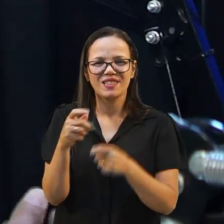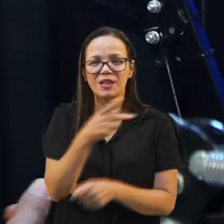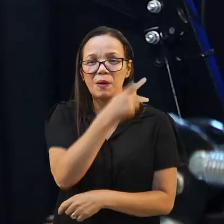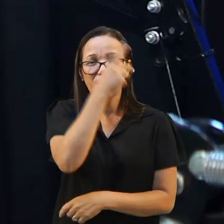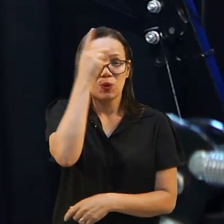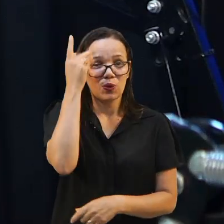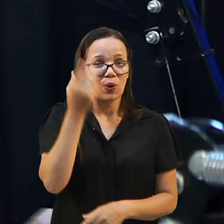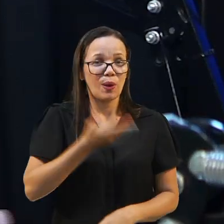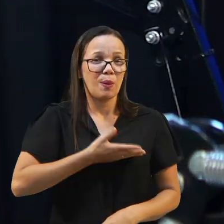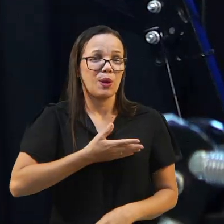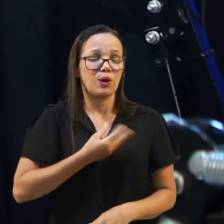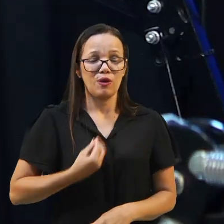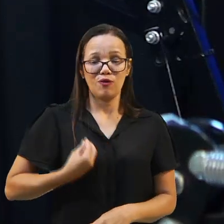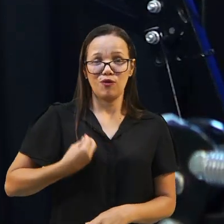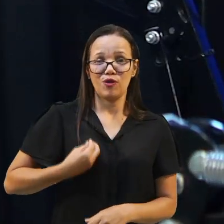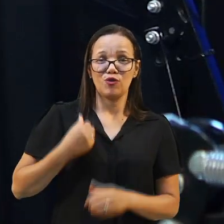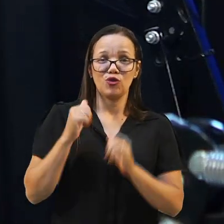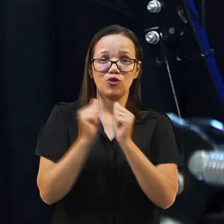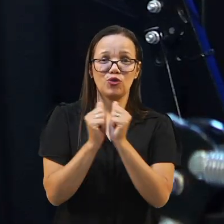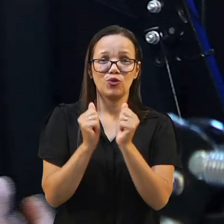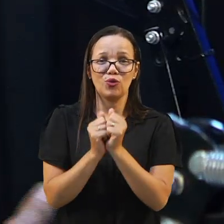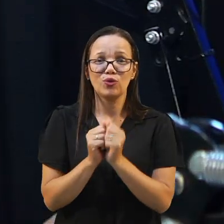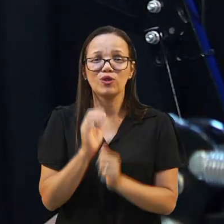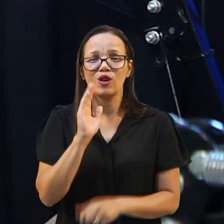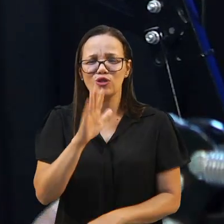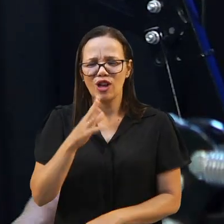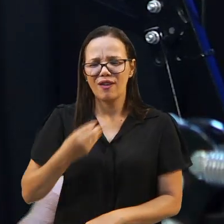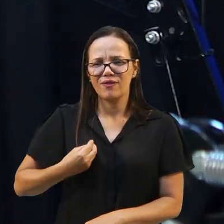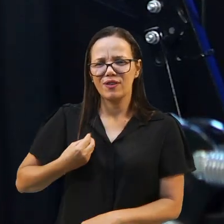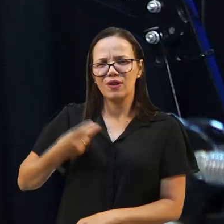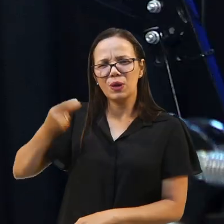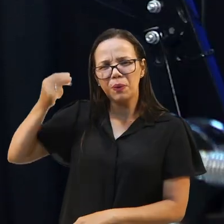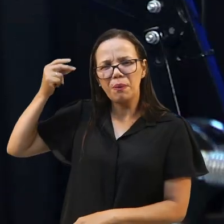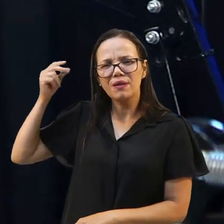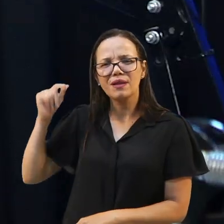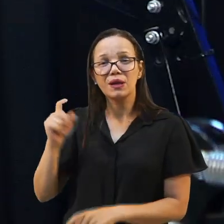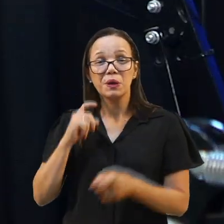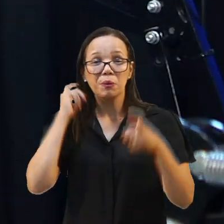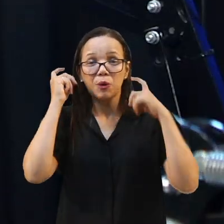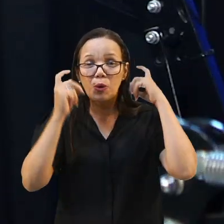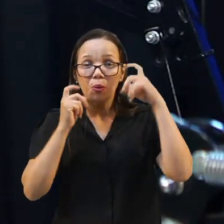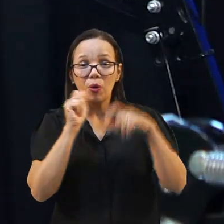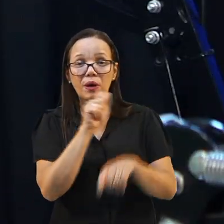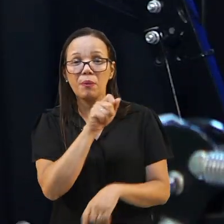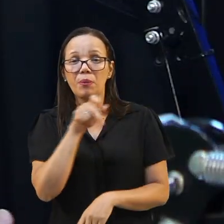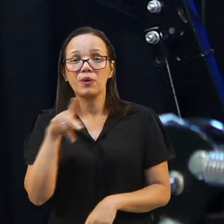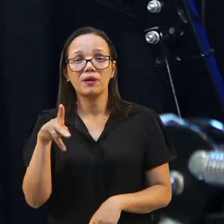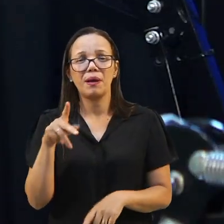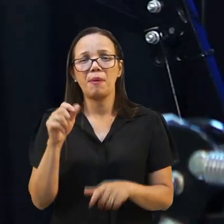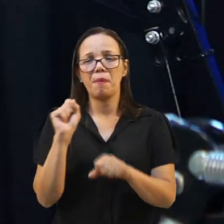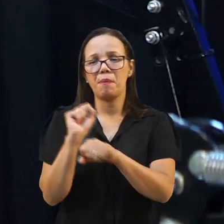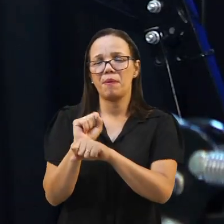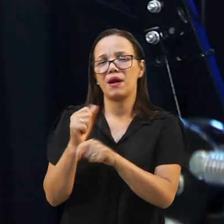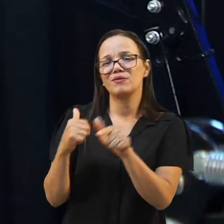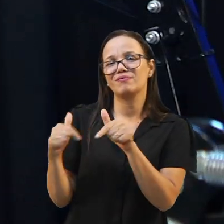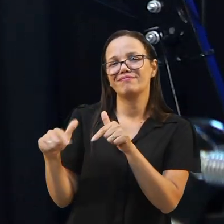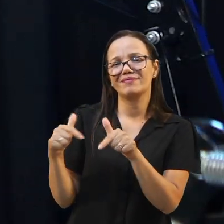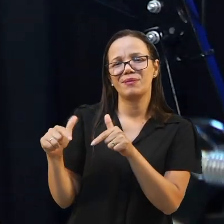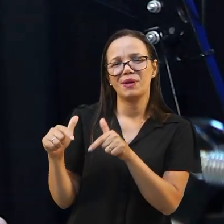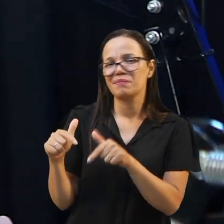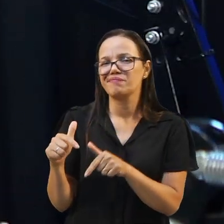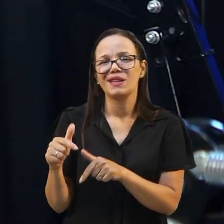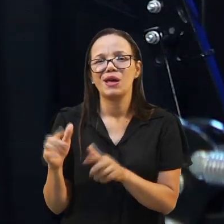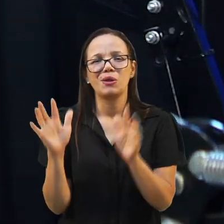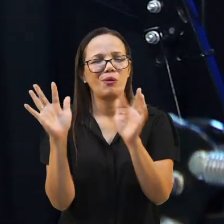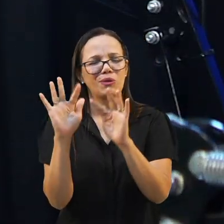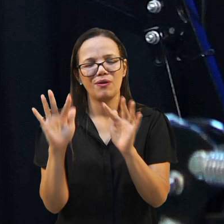convivo e que convivi, em que se preocupou em se aposentar para deixar de trabalhar, não